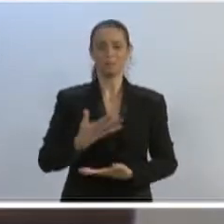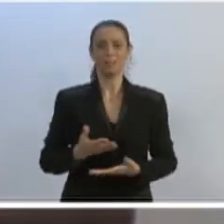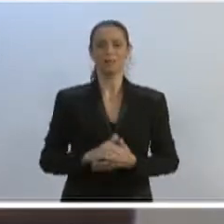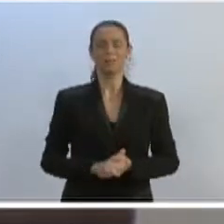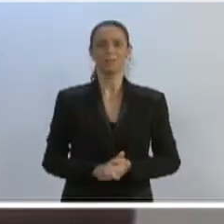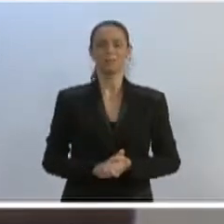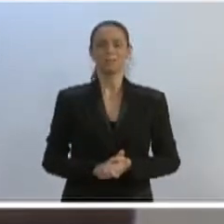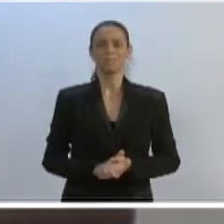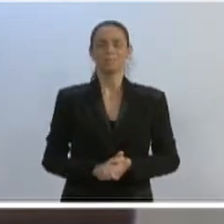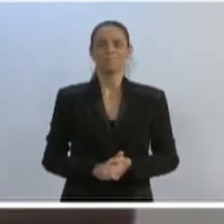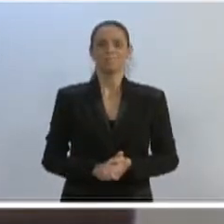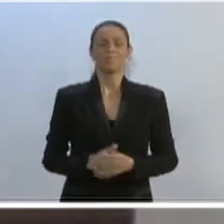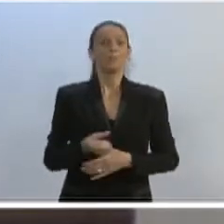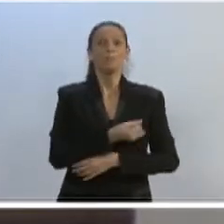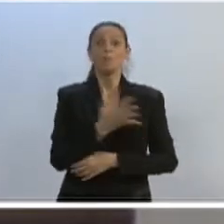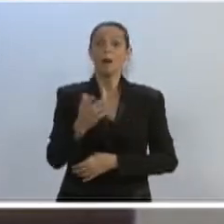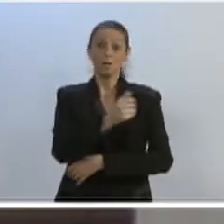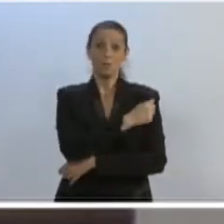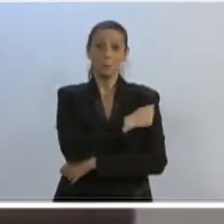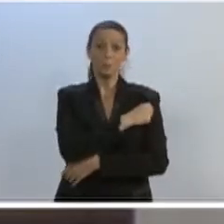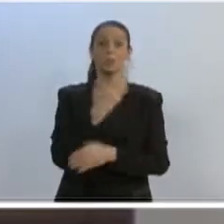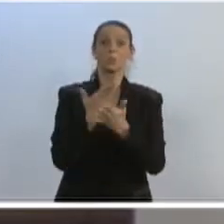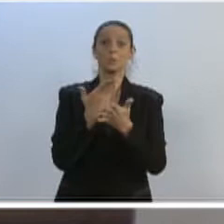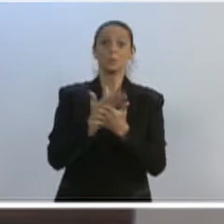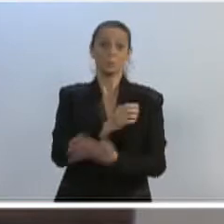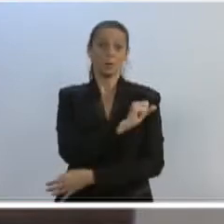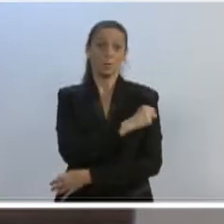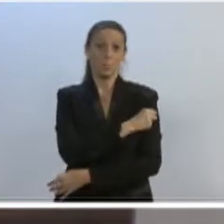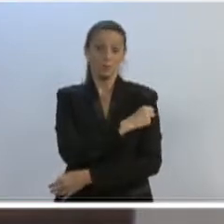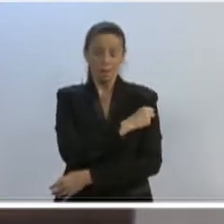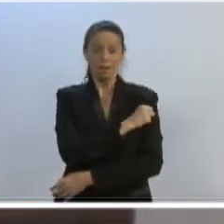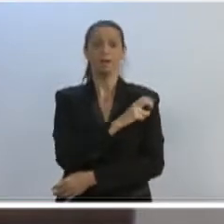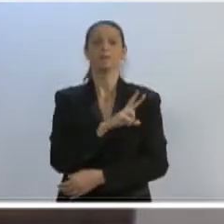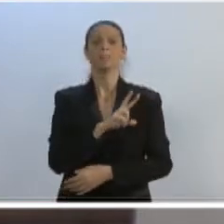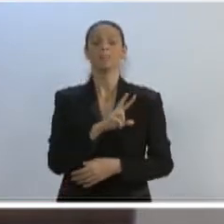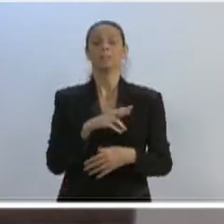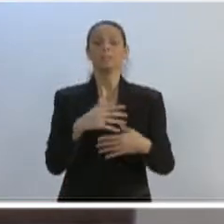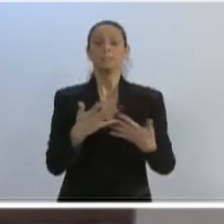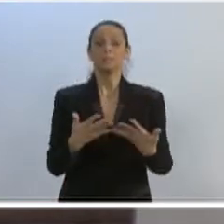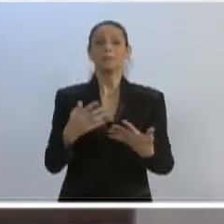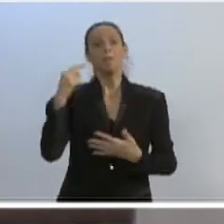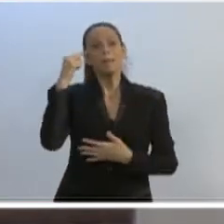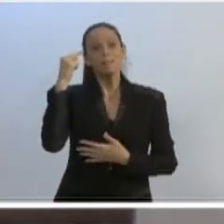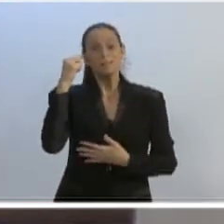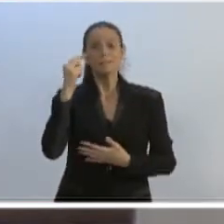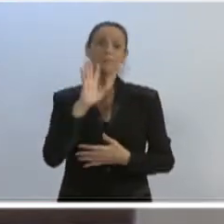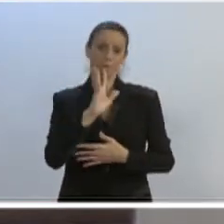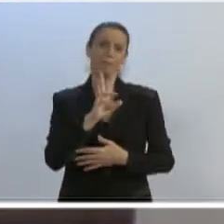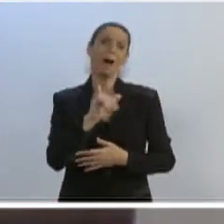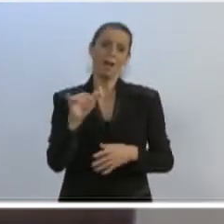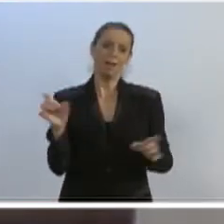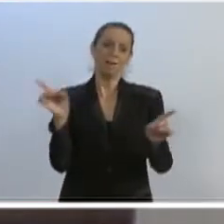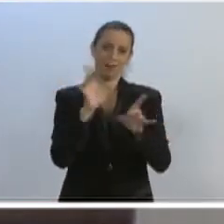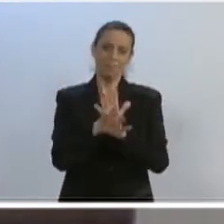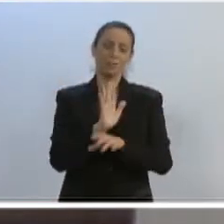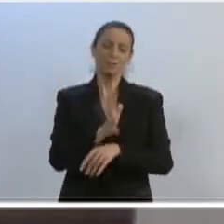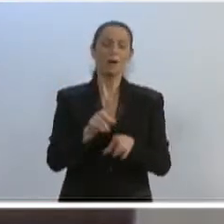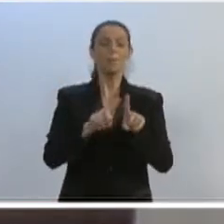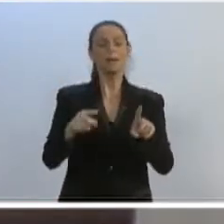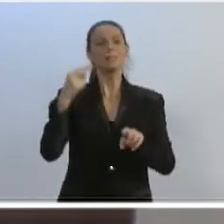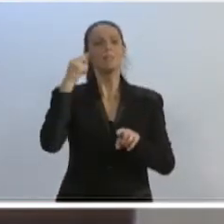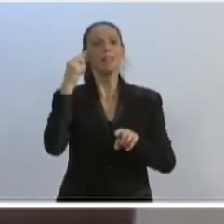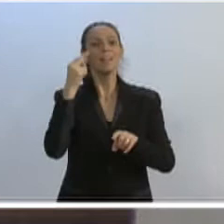sensibilização muitos alunos de 8ª série que já tentou seguir no caminho mas pensando no colégio eu vou ler que é nobre